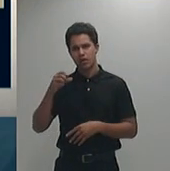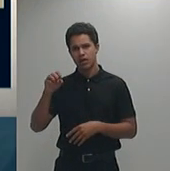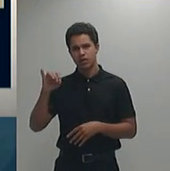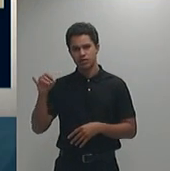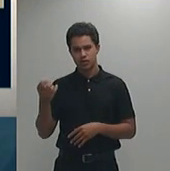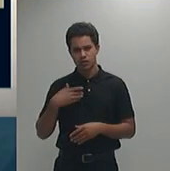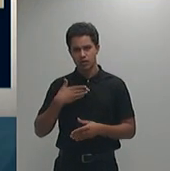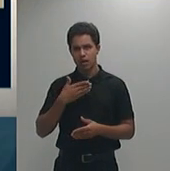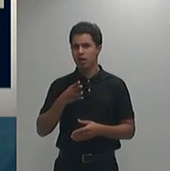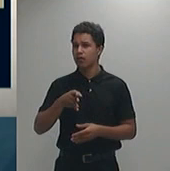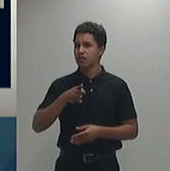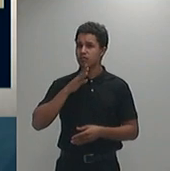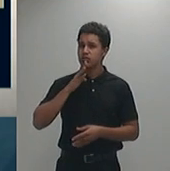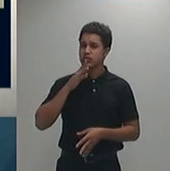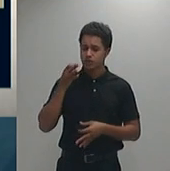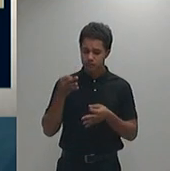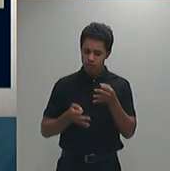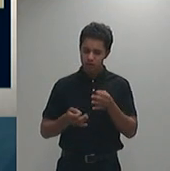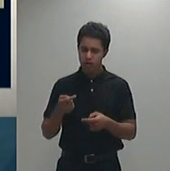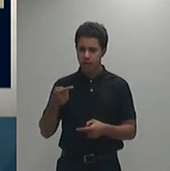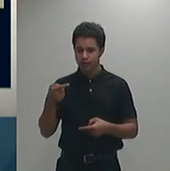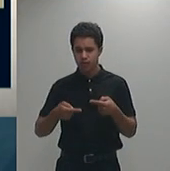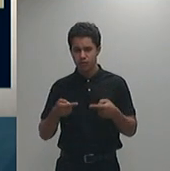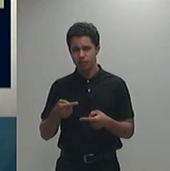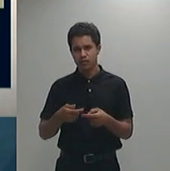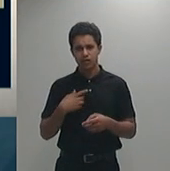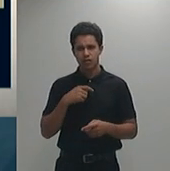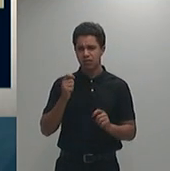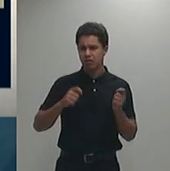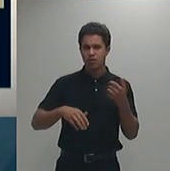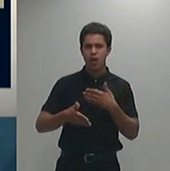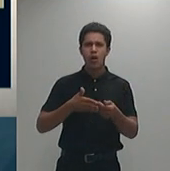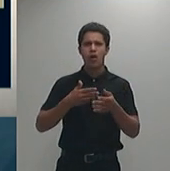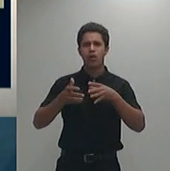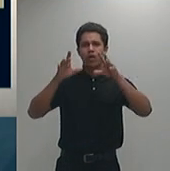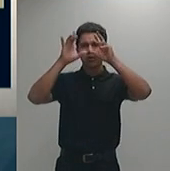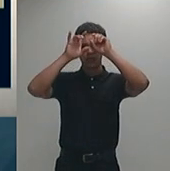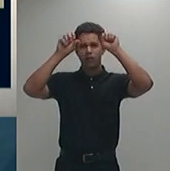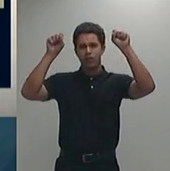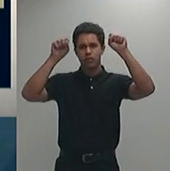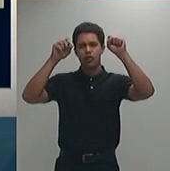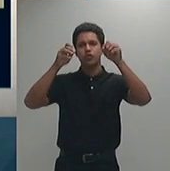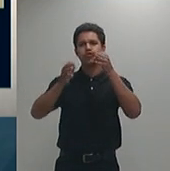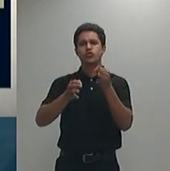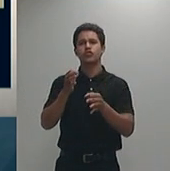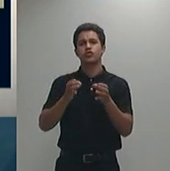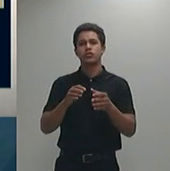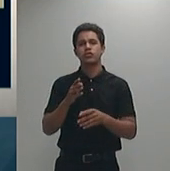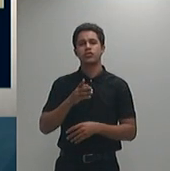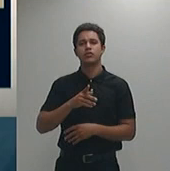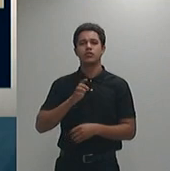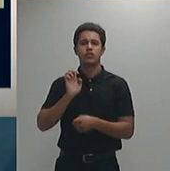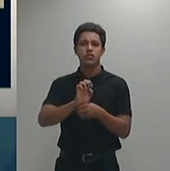os conflitos de competência entre quaisquer tribunais leia-se tribunais de justiça dos estados e do Distrito Federal tribunais regionais Federais